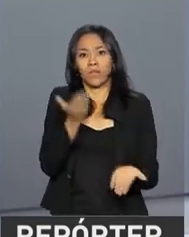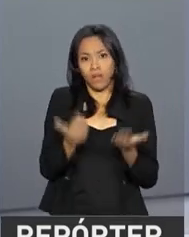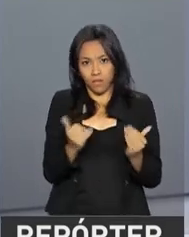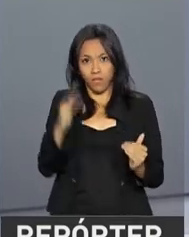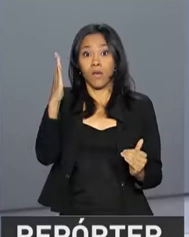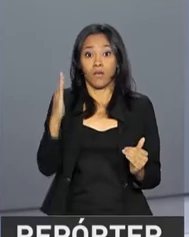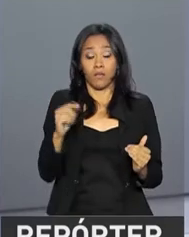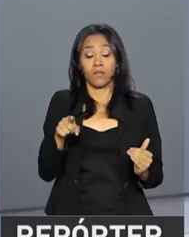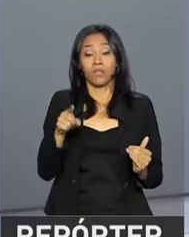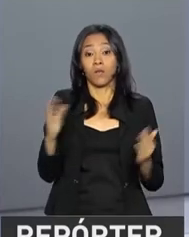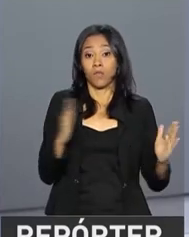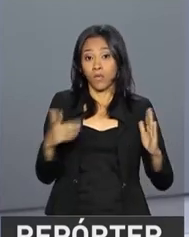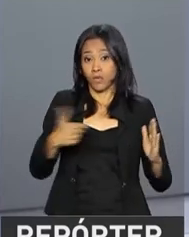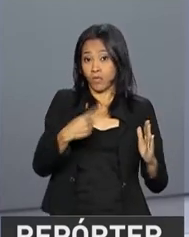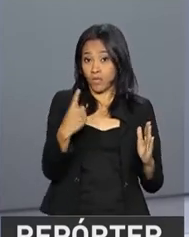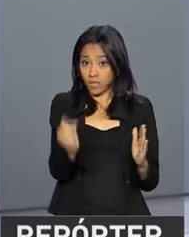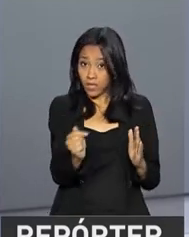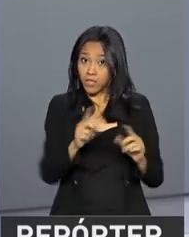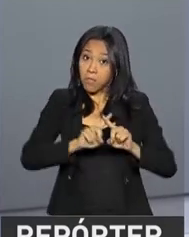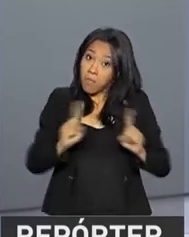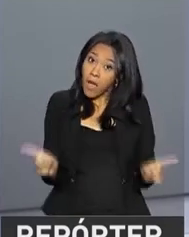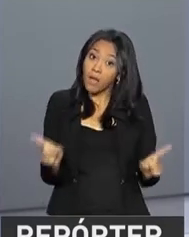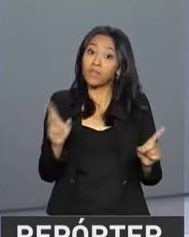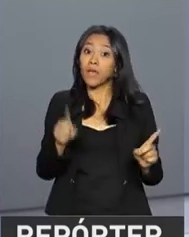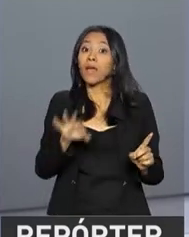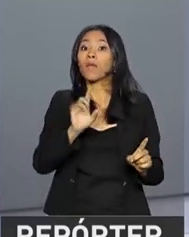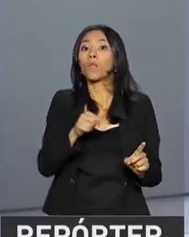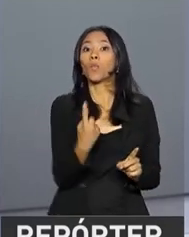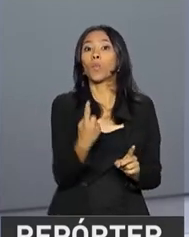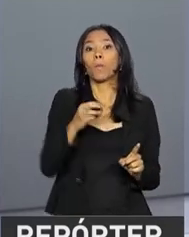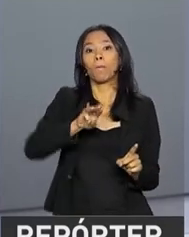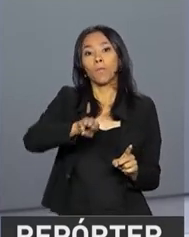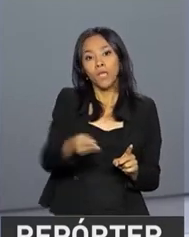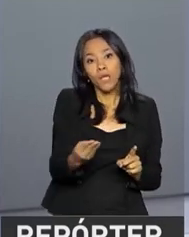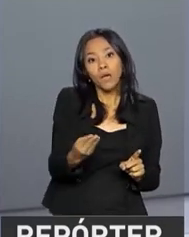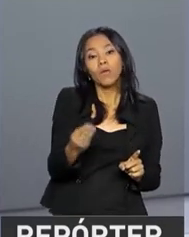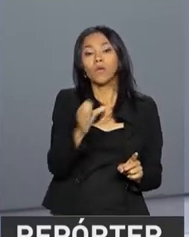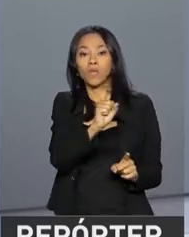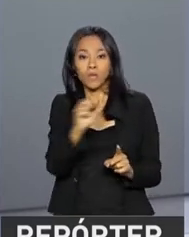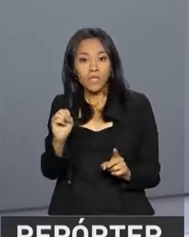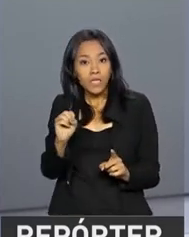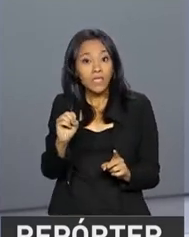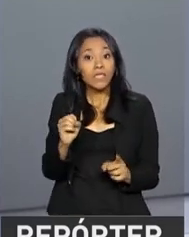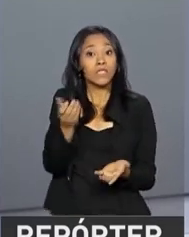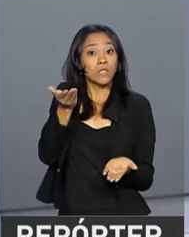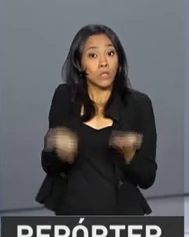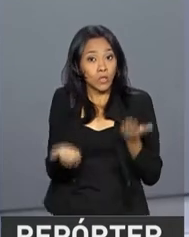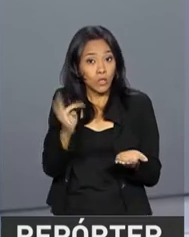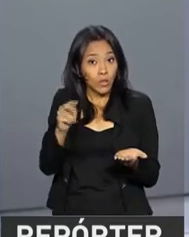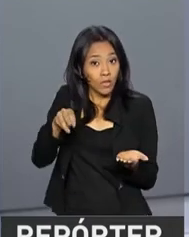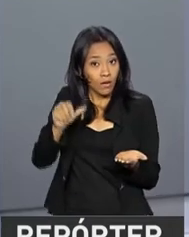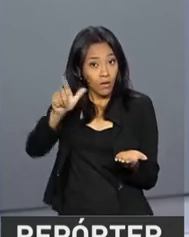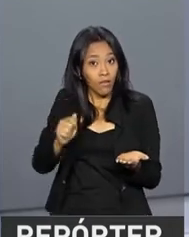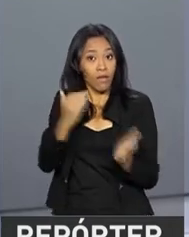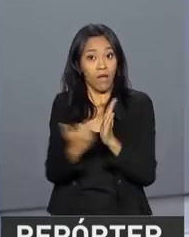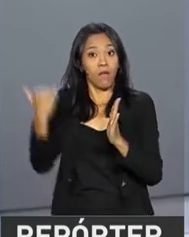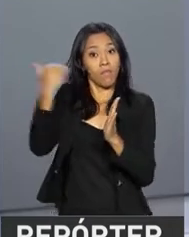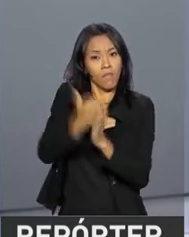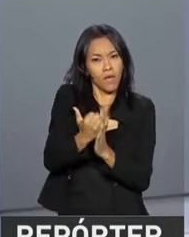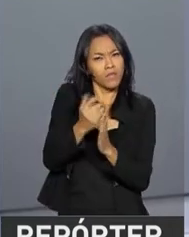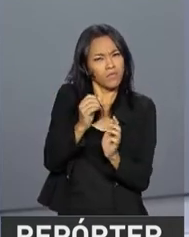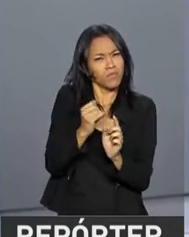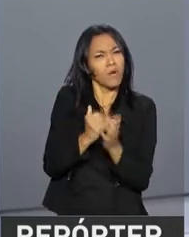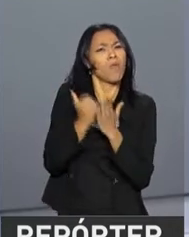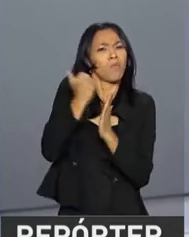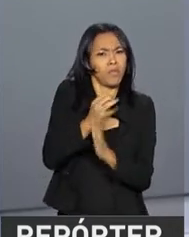de 2017 mas o resultado ainda de um milhão e oitocentas toneladas a mais que o estimado em janeiro uma alta de